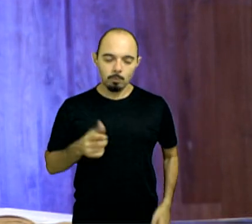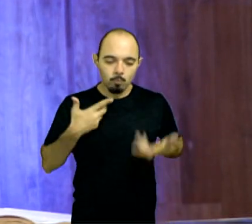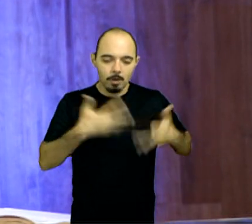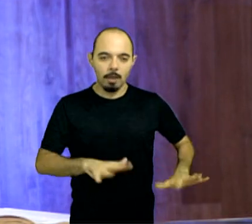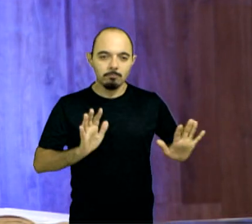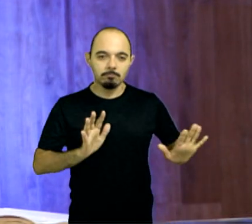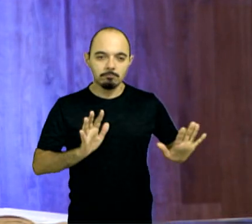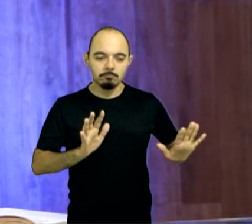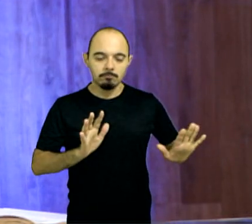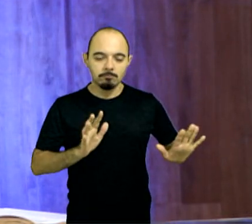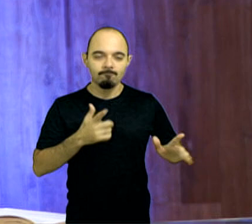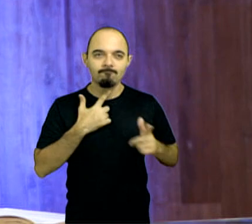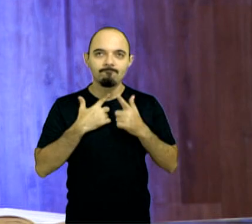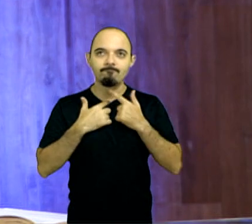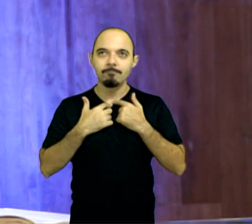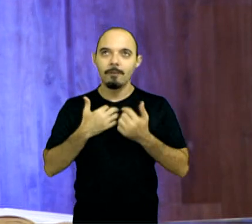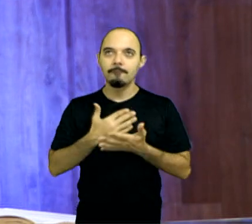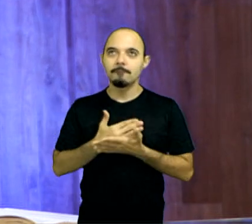Amargura, não.